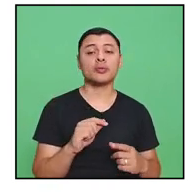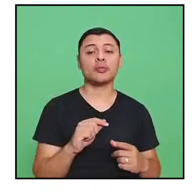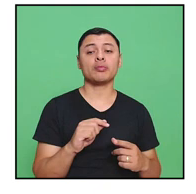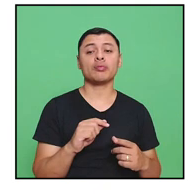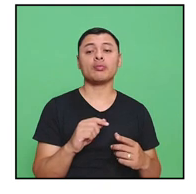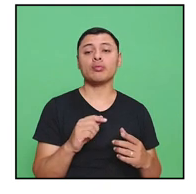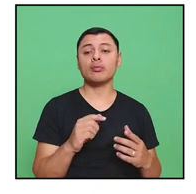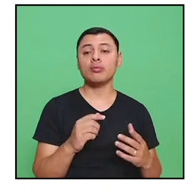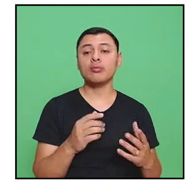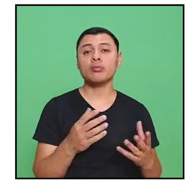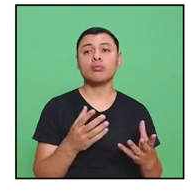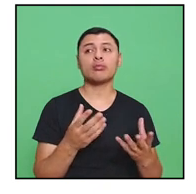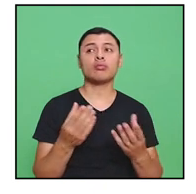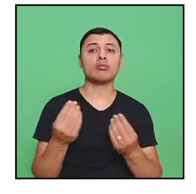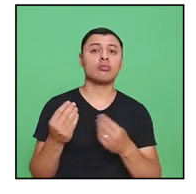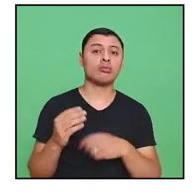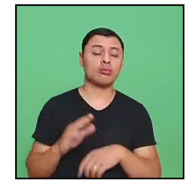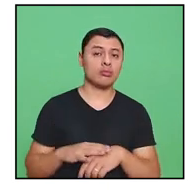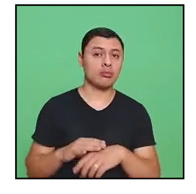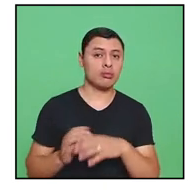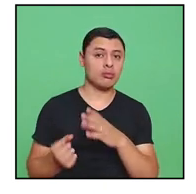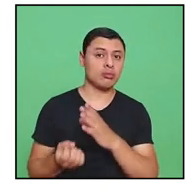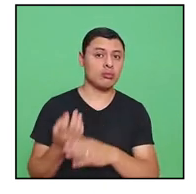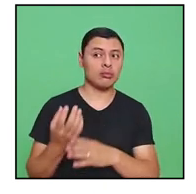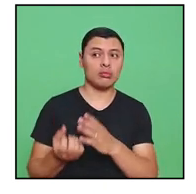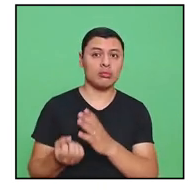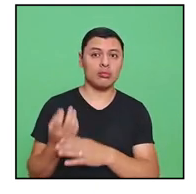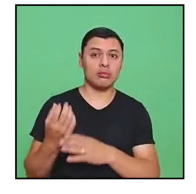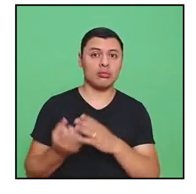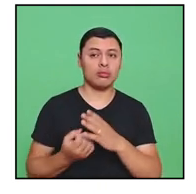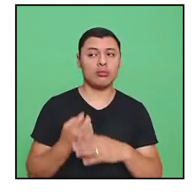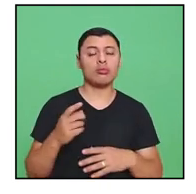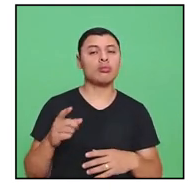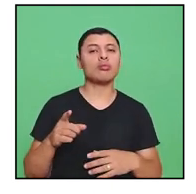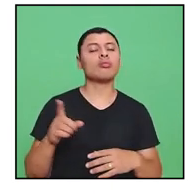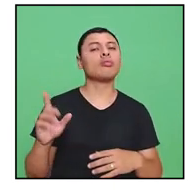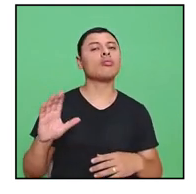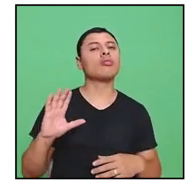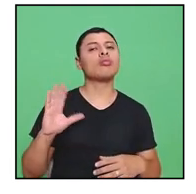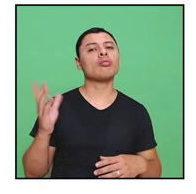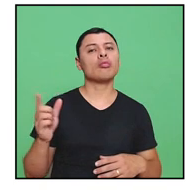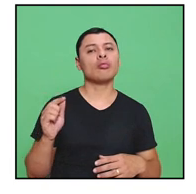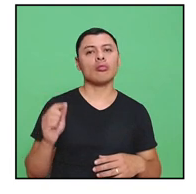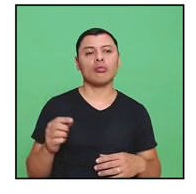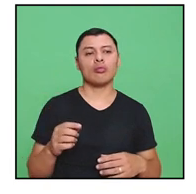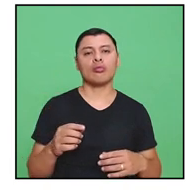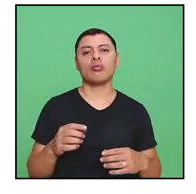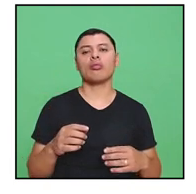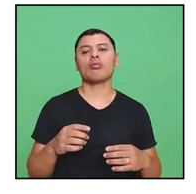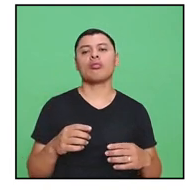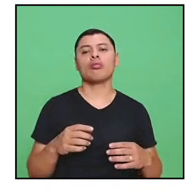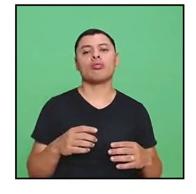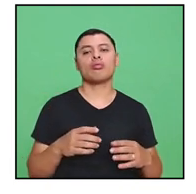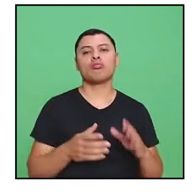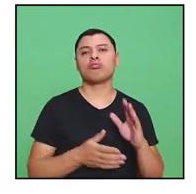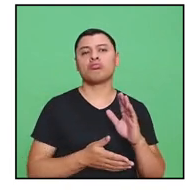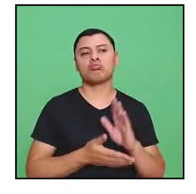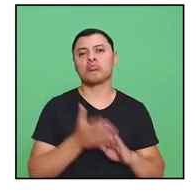muitas criadoras e criadores também estão saindo do Instagram, por exemplo, para